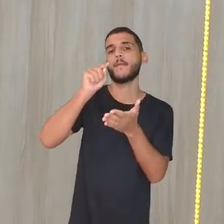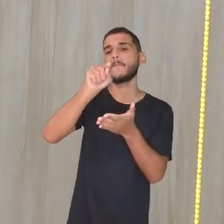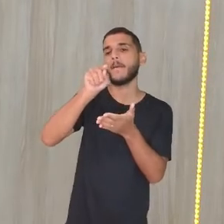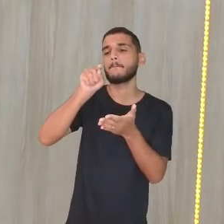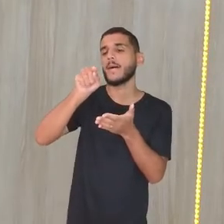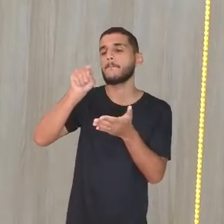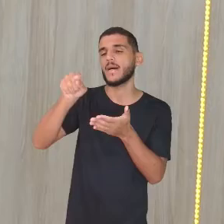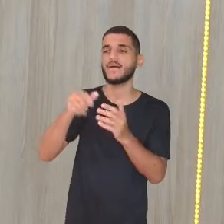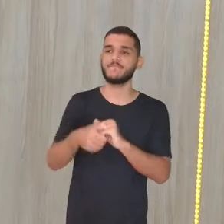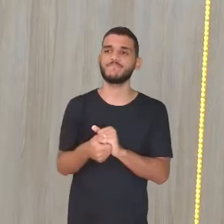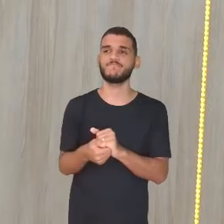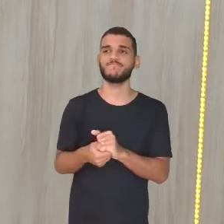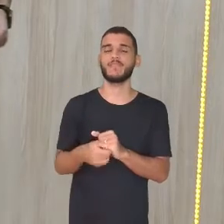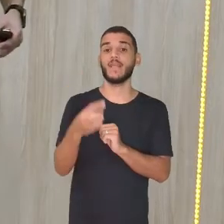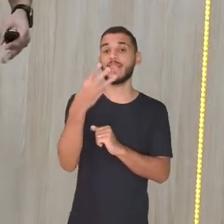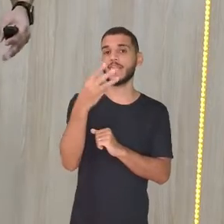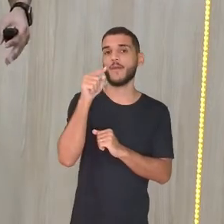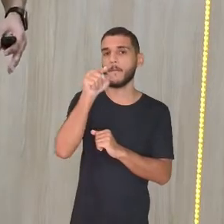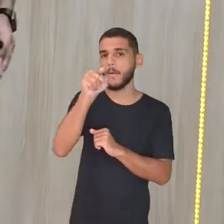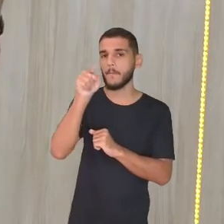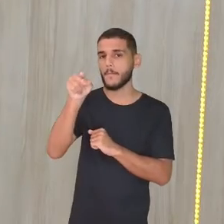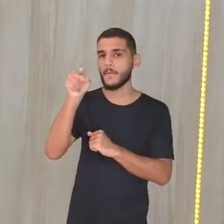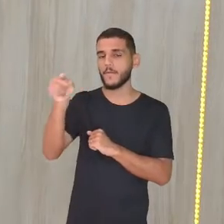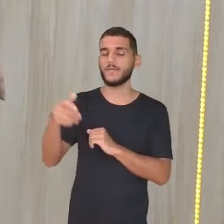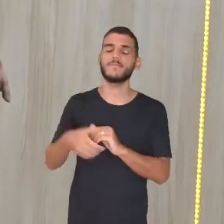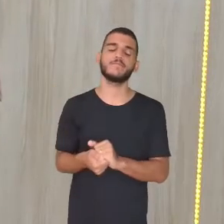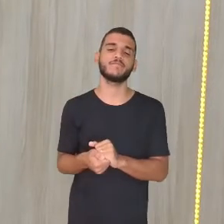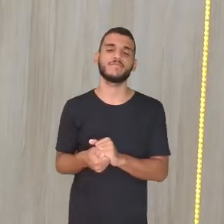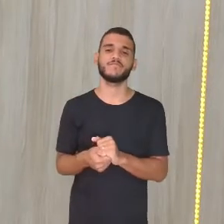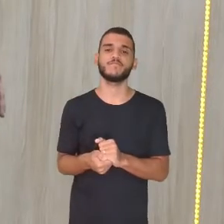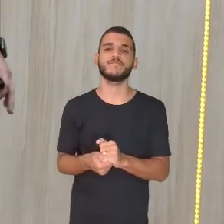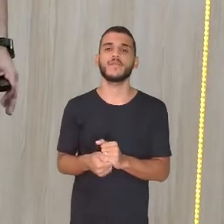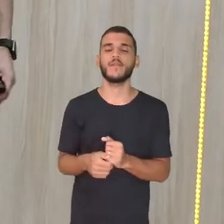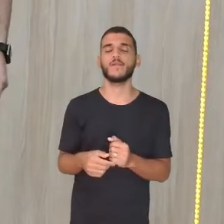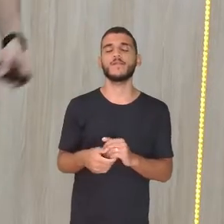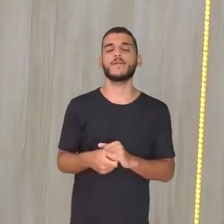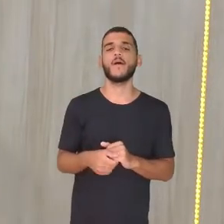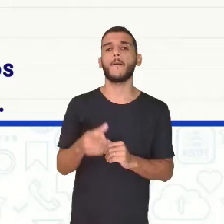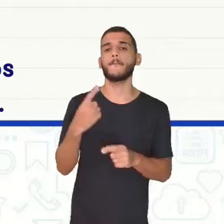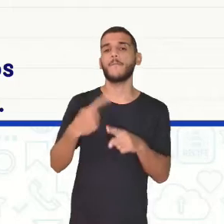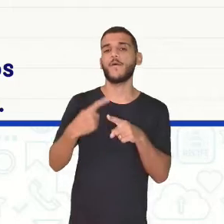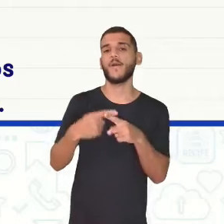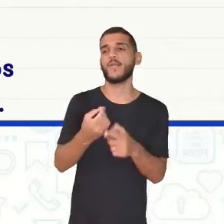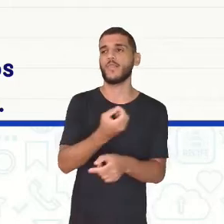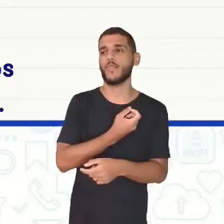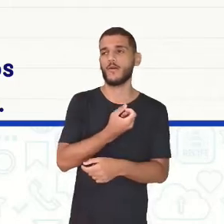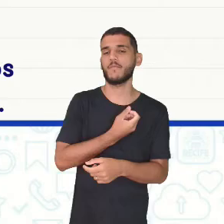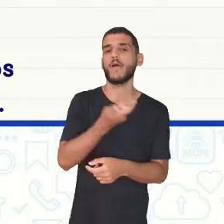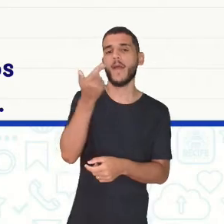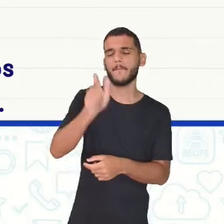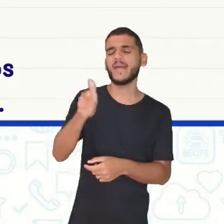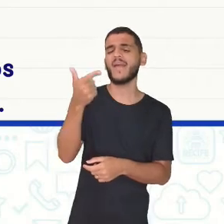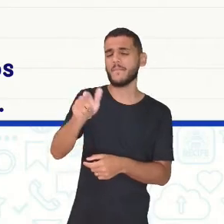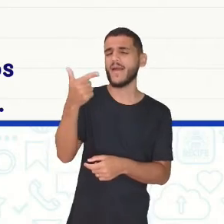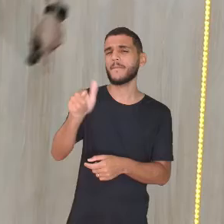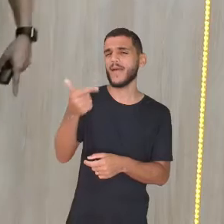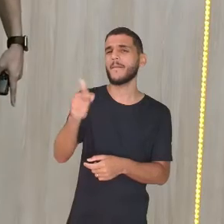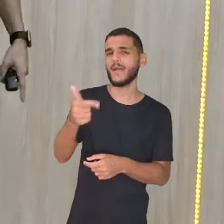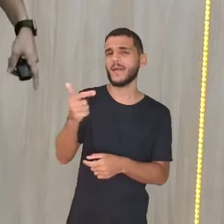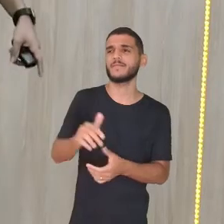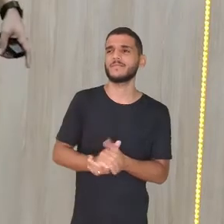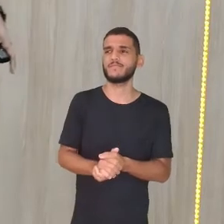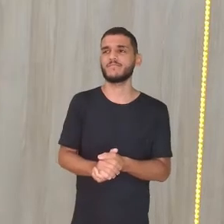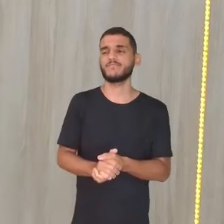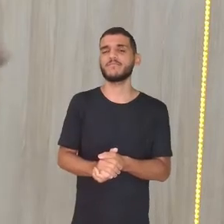Os 3 pontinhos indicando aí o infinito, que o 3 ele vai se repetir infinitamente. Inclusive, vi